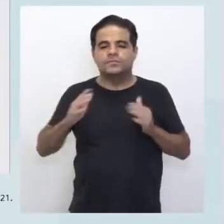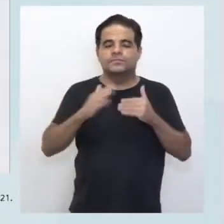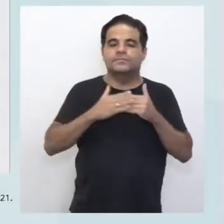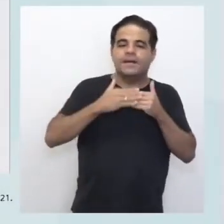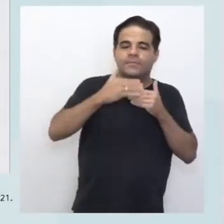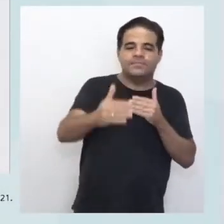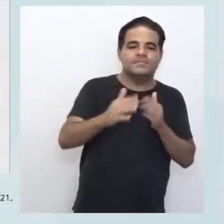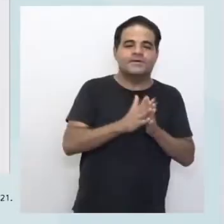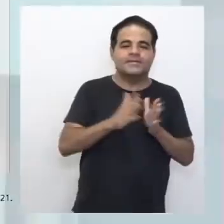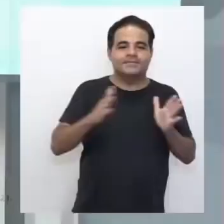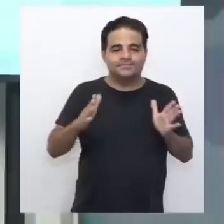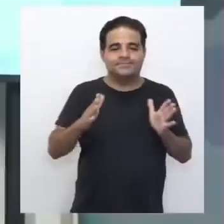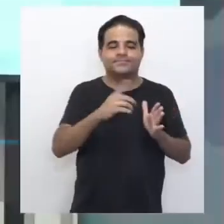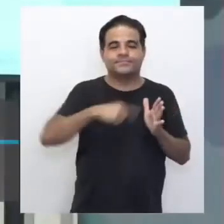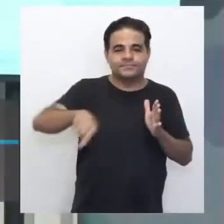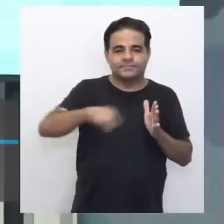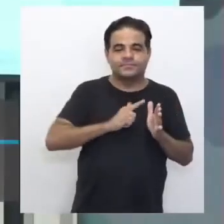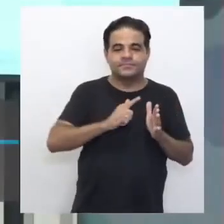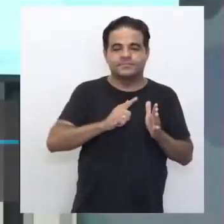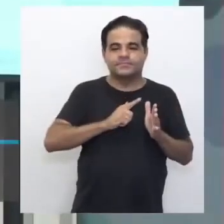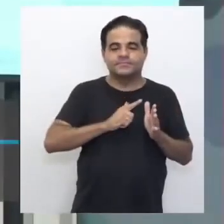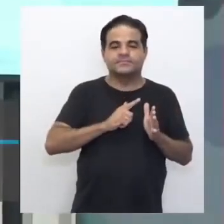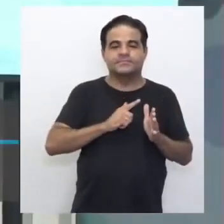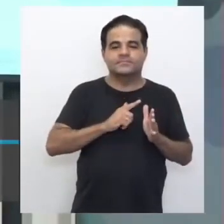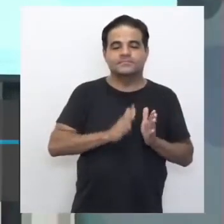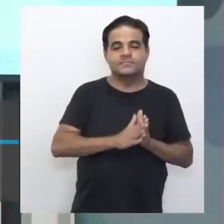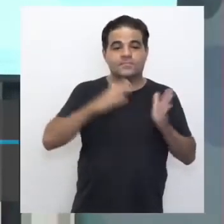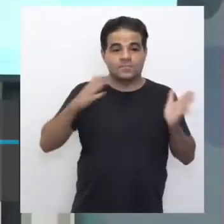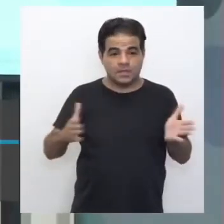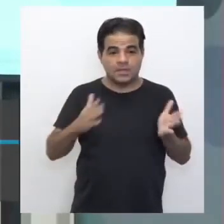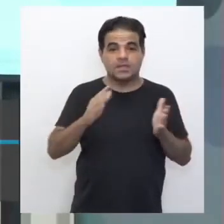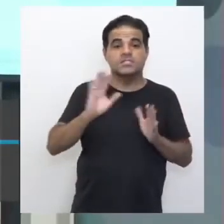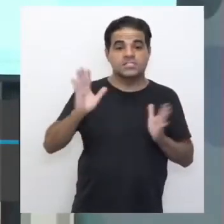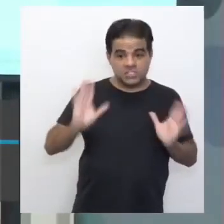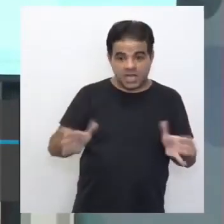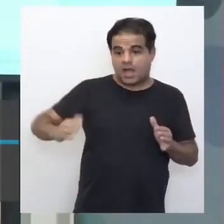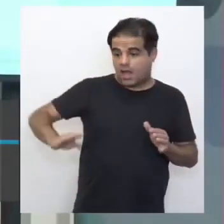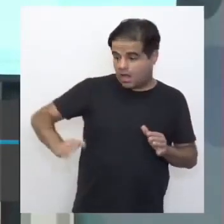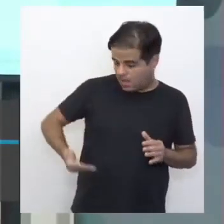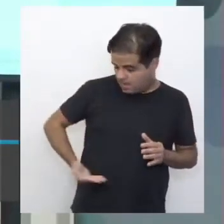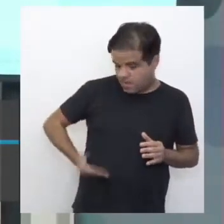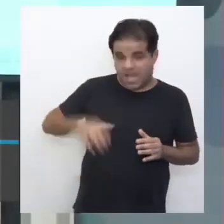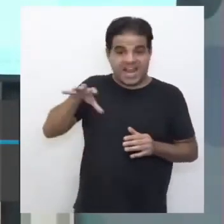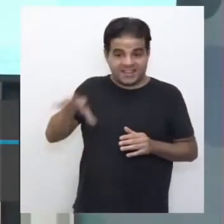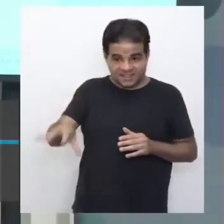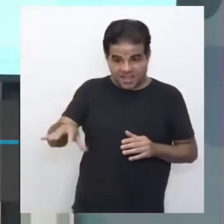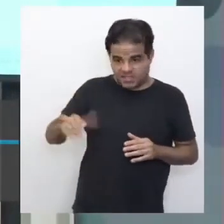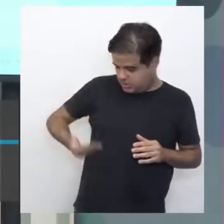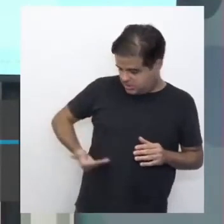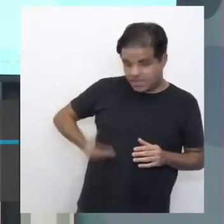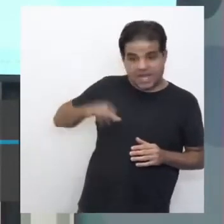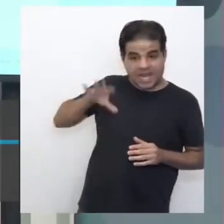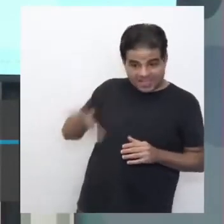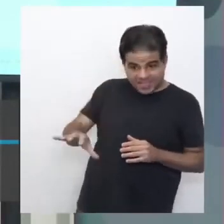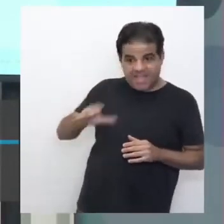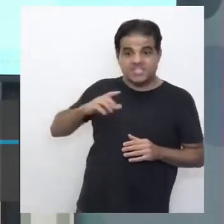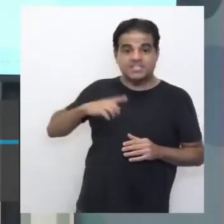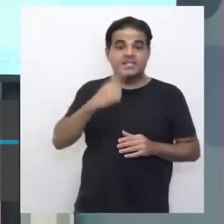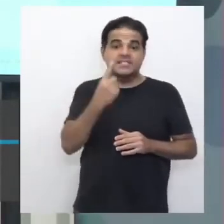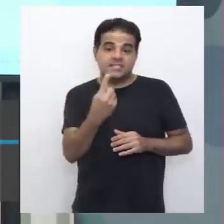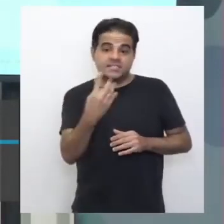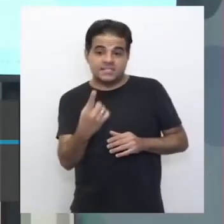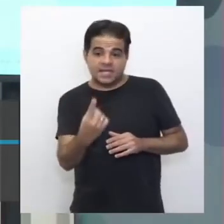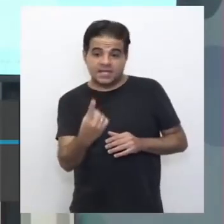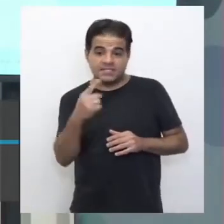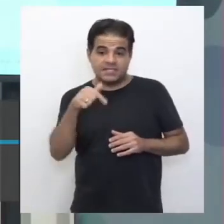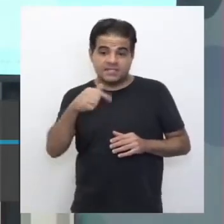porque tem 24 habitantes por quilômetro quadrado. Já Bangladesh, que tem lá 164 milhões de pessoas e tem